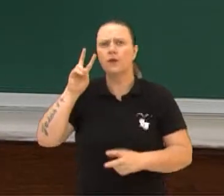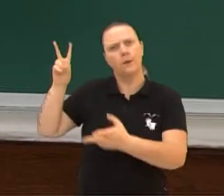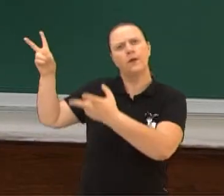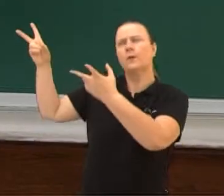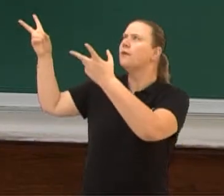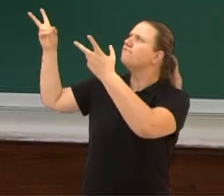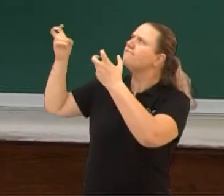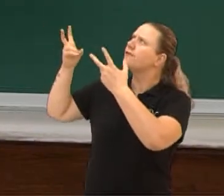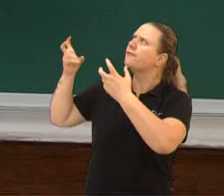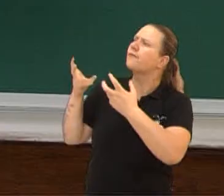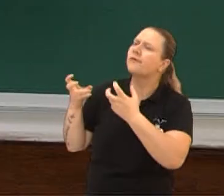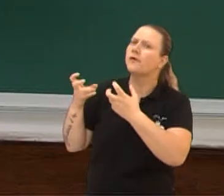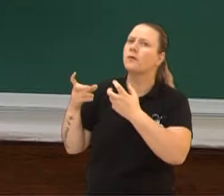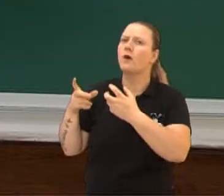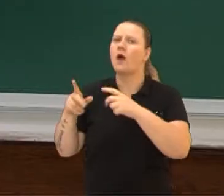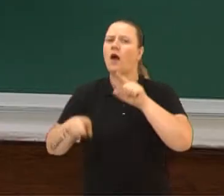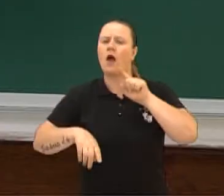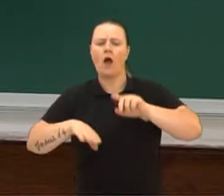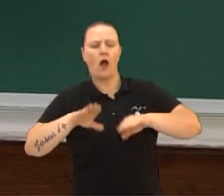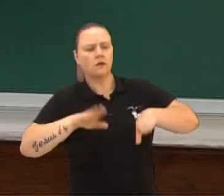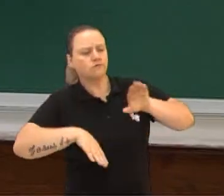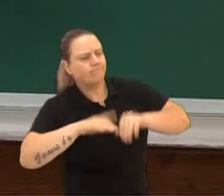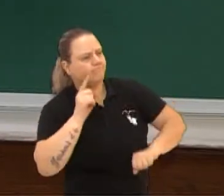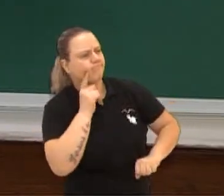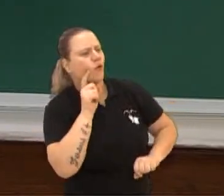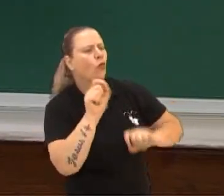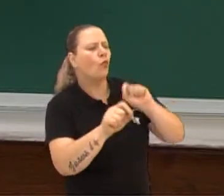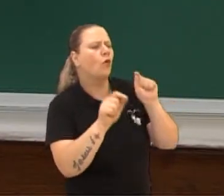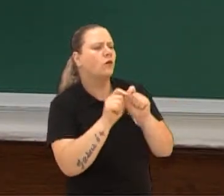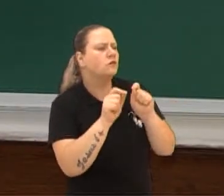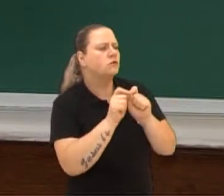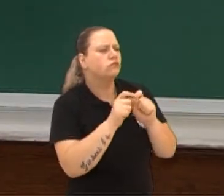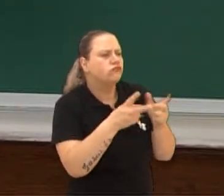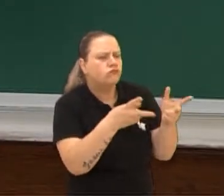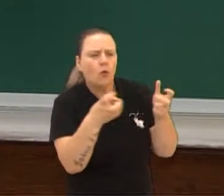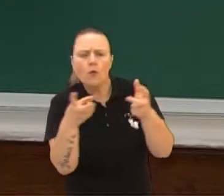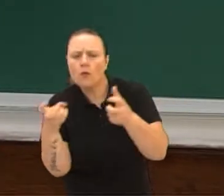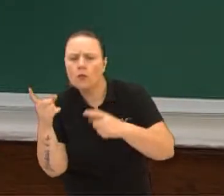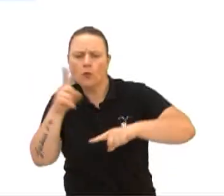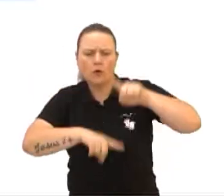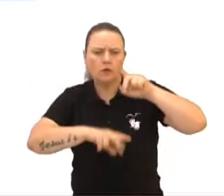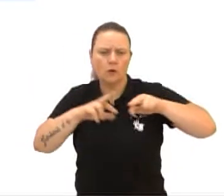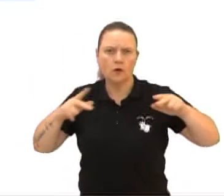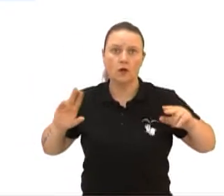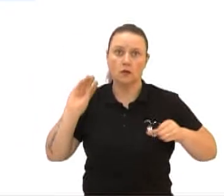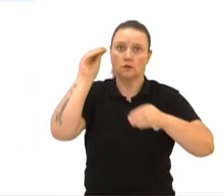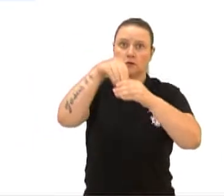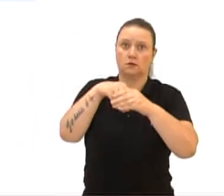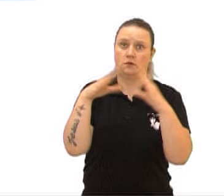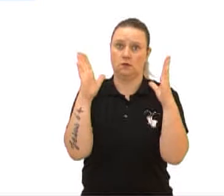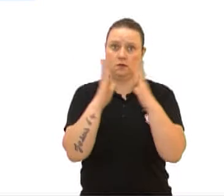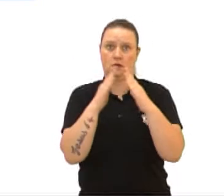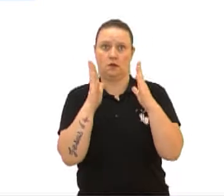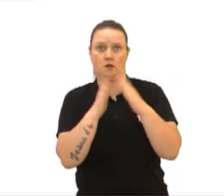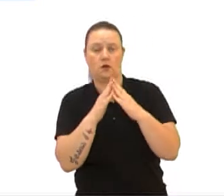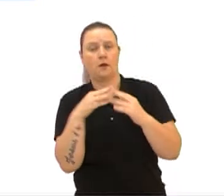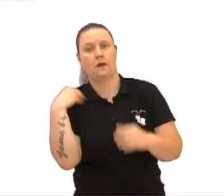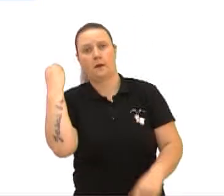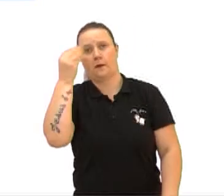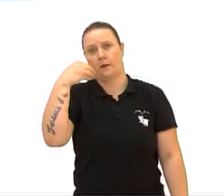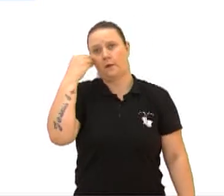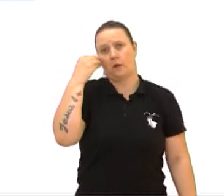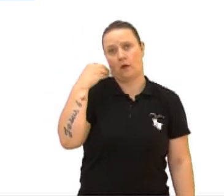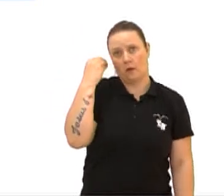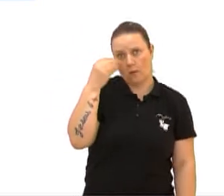alguns objetos lá na sua casa e que você pode fazer daí como uma atividade. Então, experimente fazer com outros